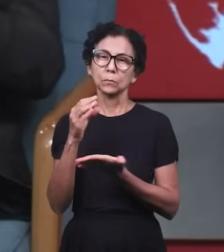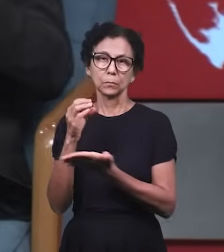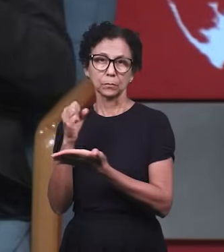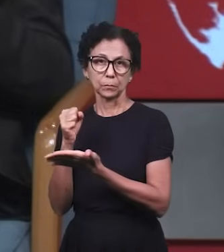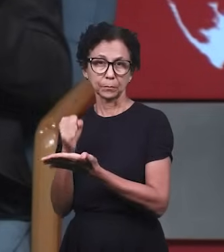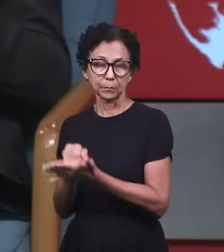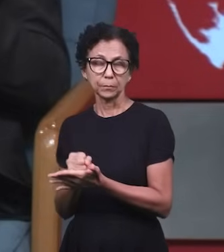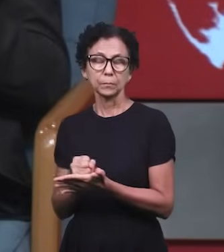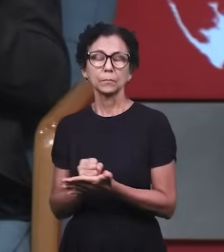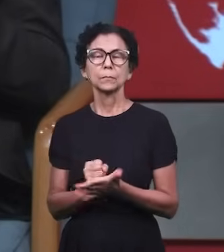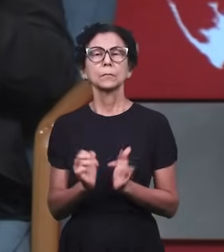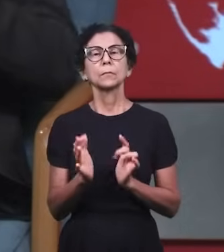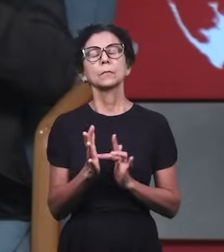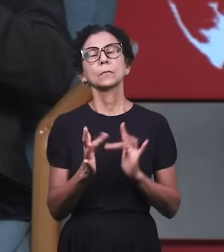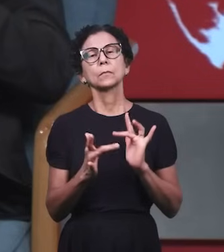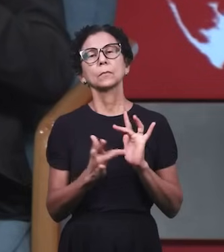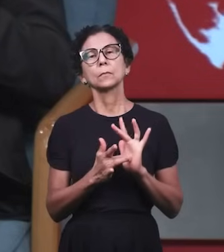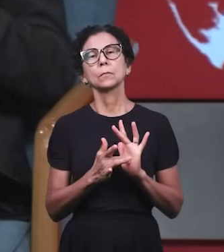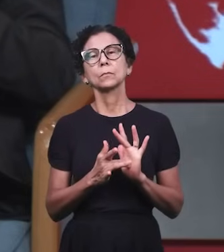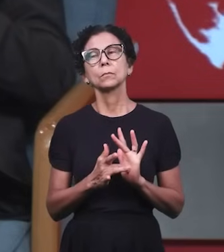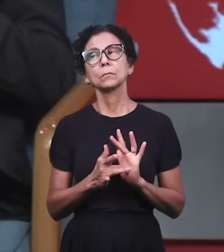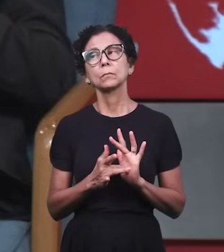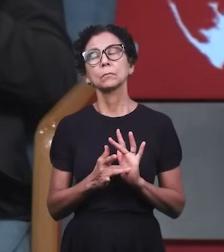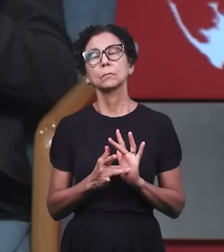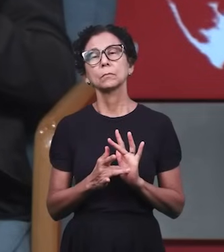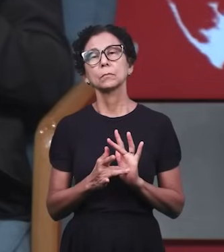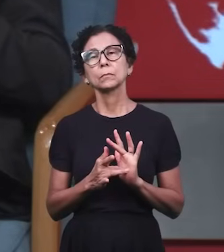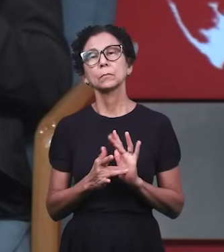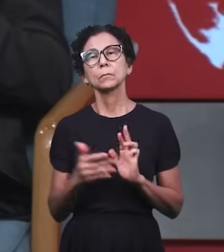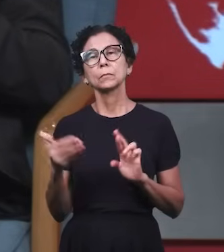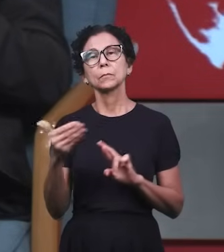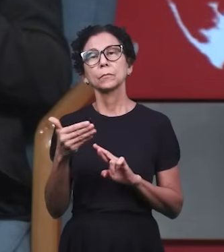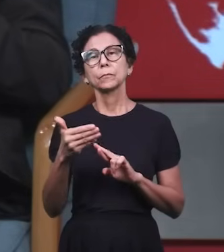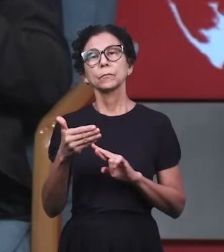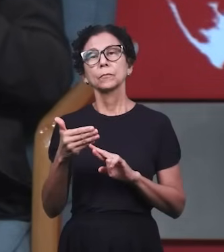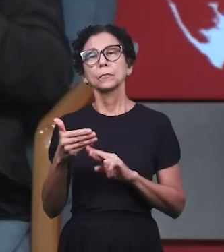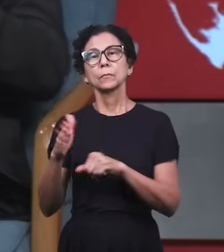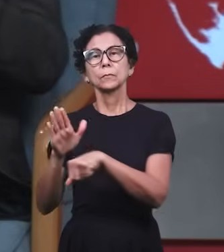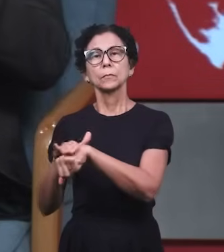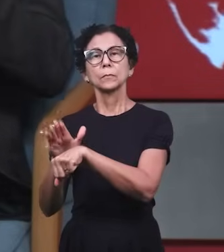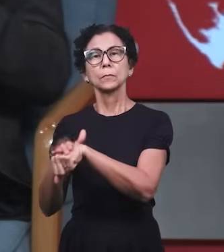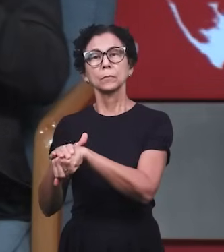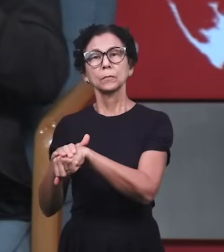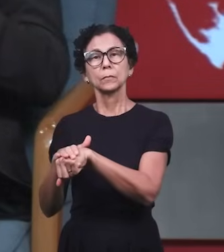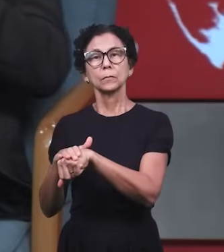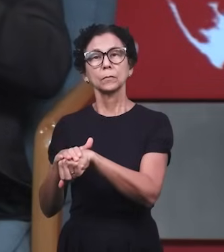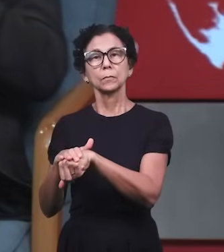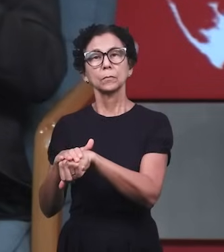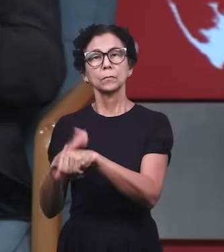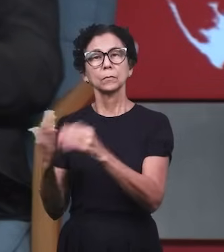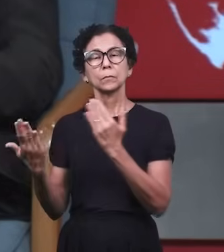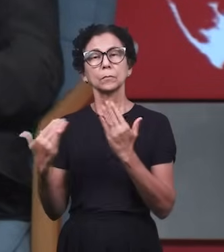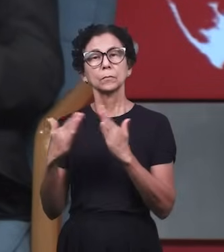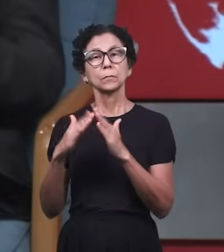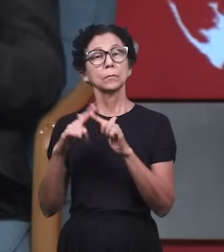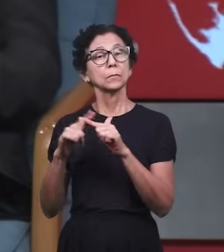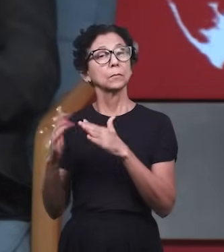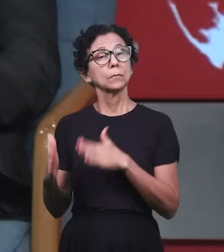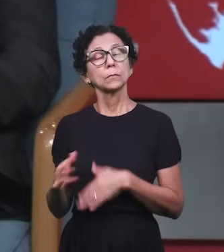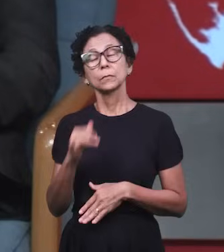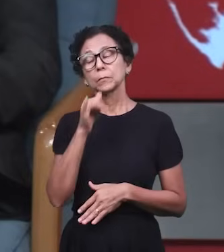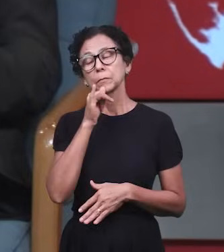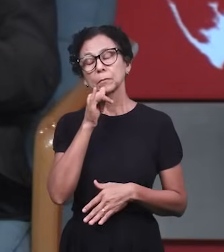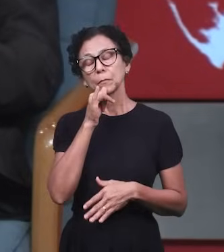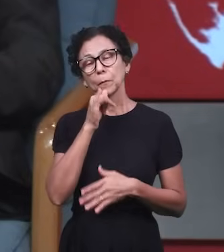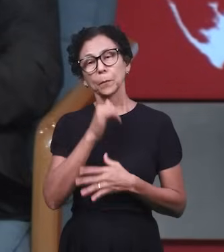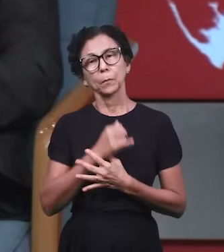que ele é a figura de corpo, de figura de igreja, ele assume a figura de igreja. Em que